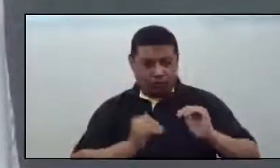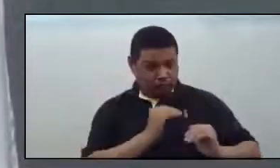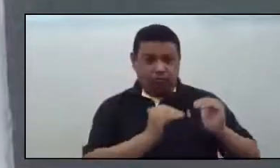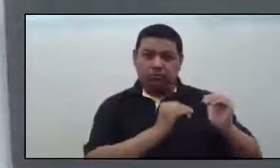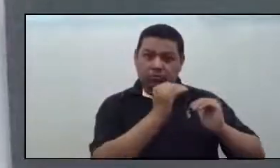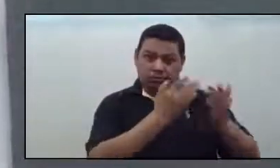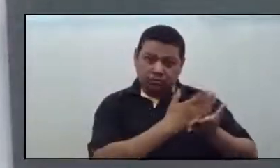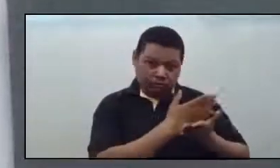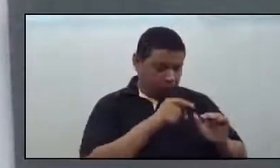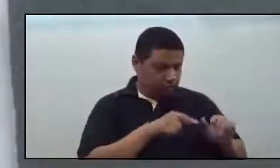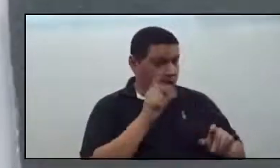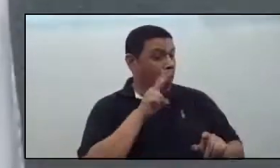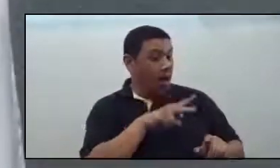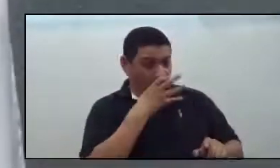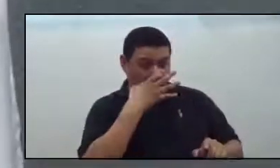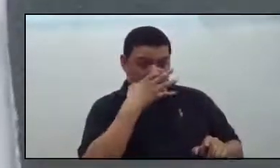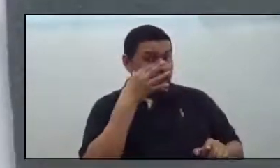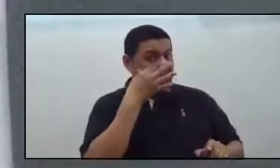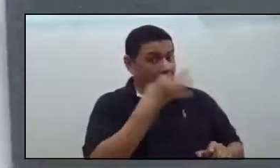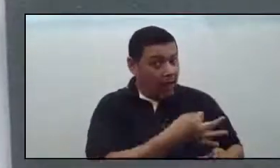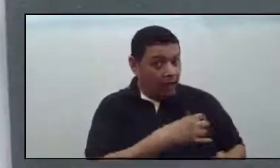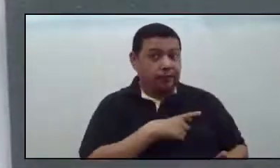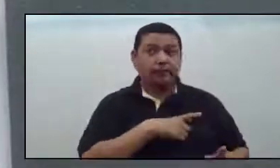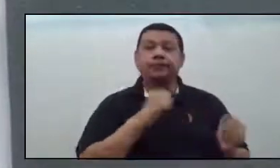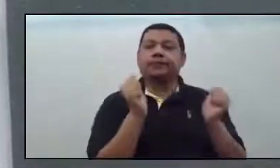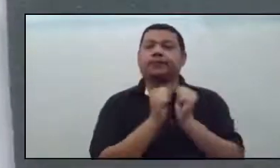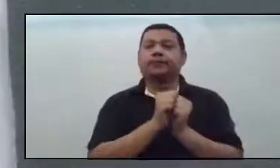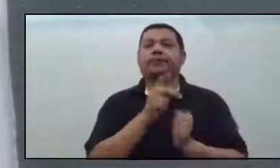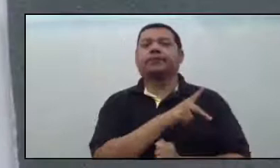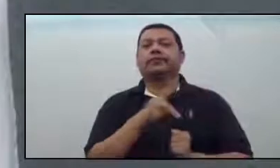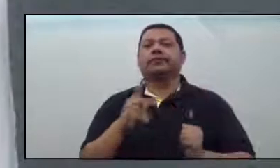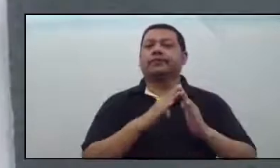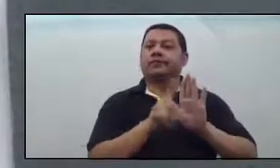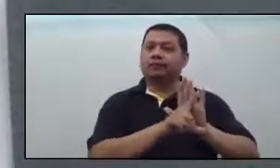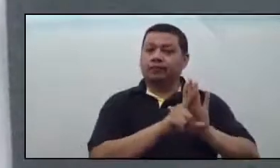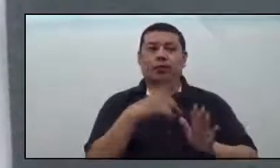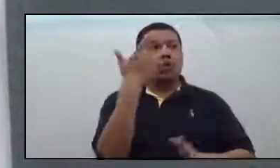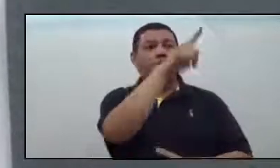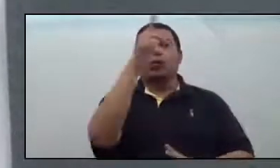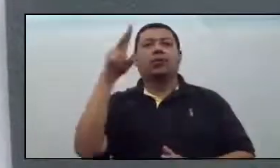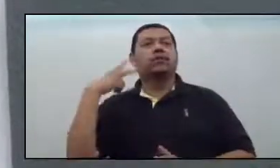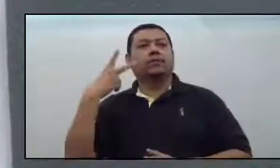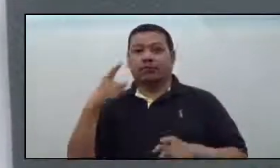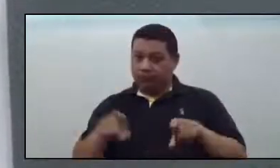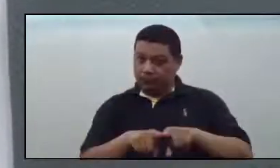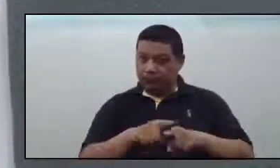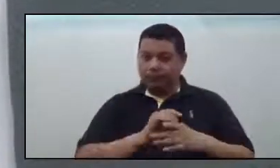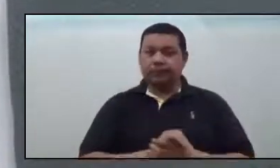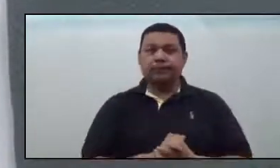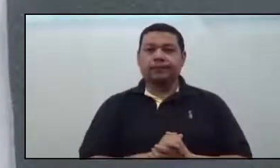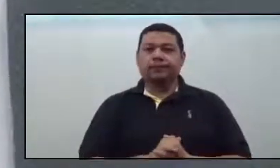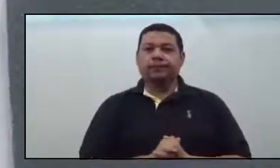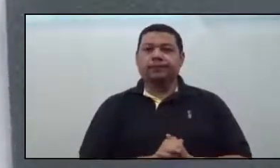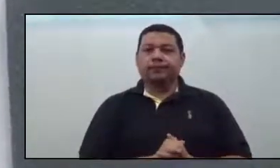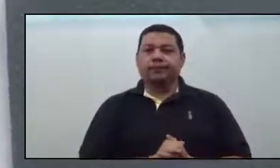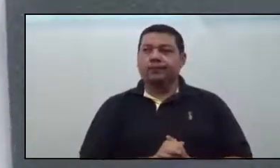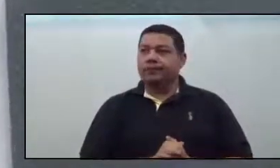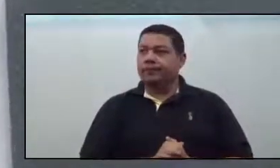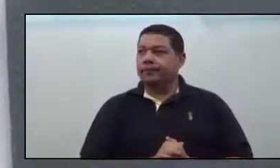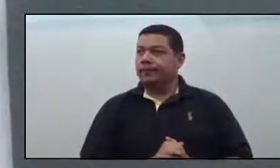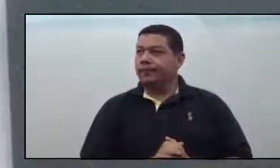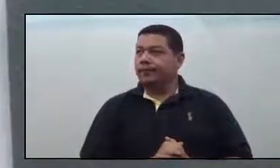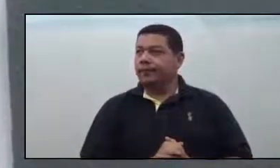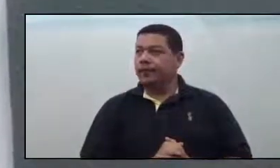agora, e juntamente com a presidência dessa casa e demais vereadores. E, de antemão,